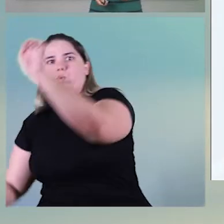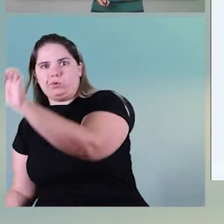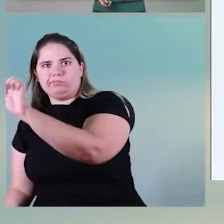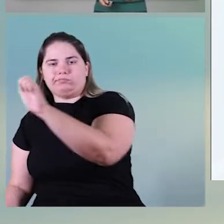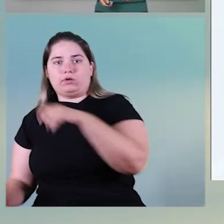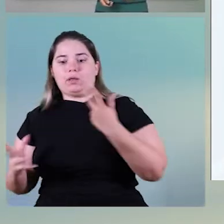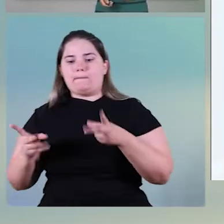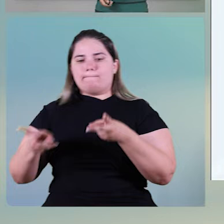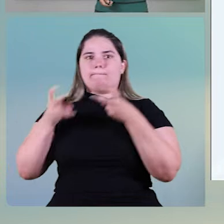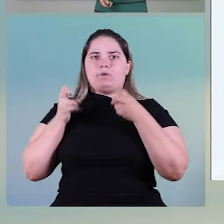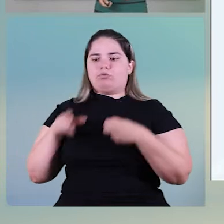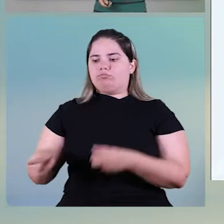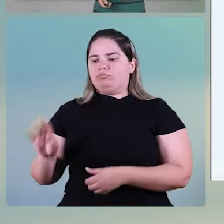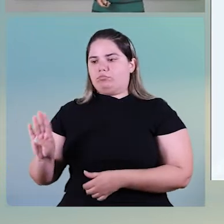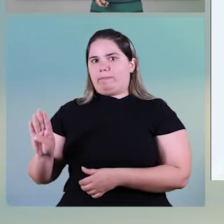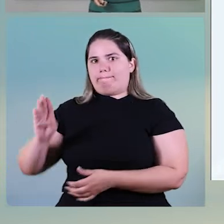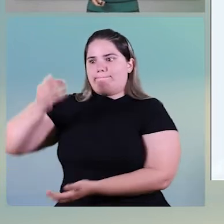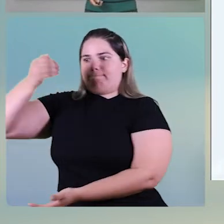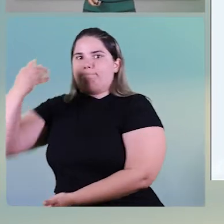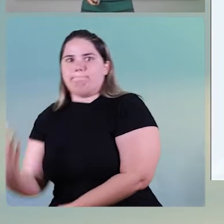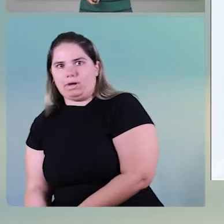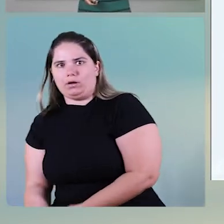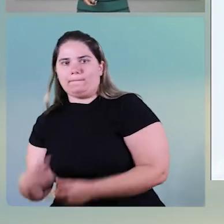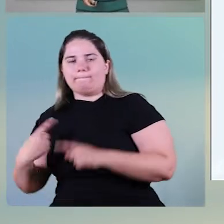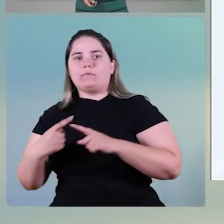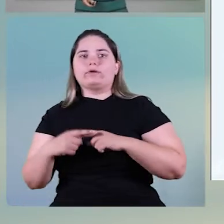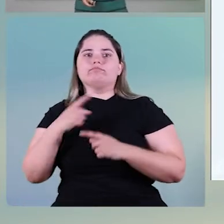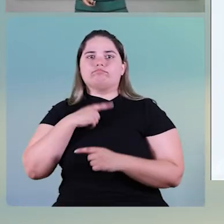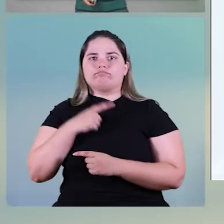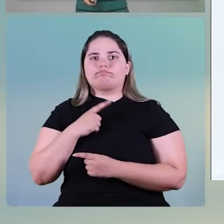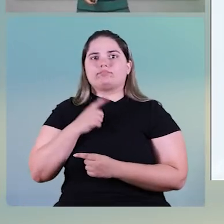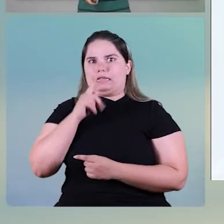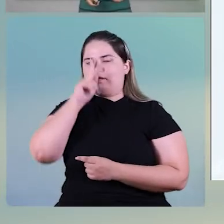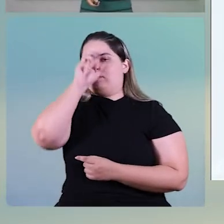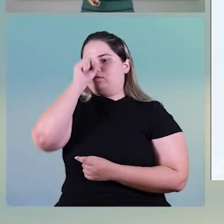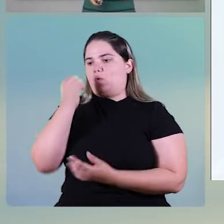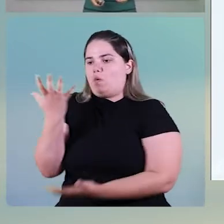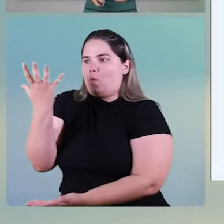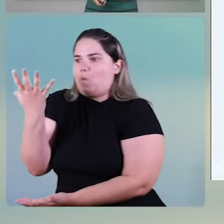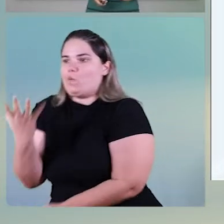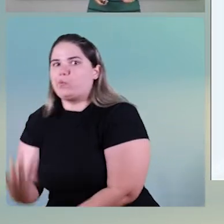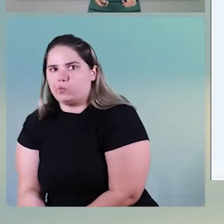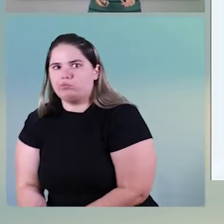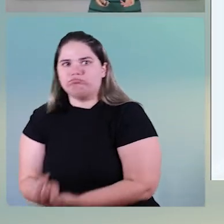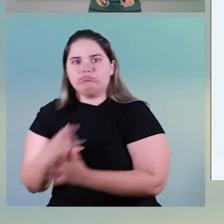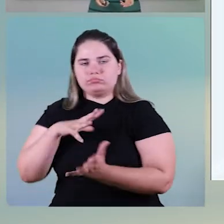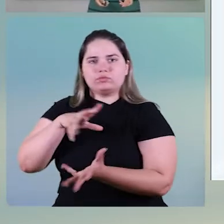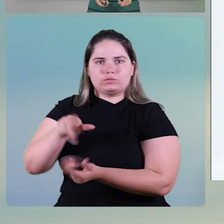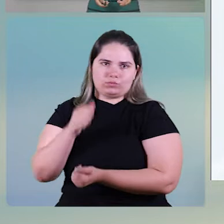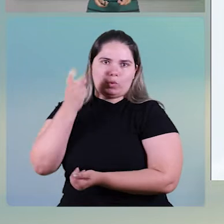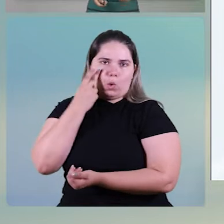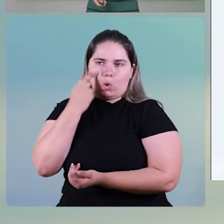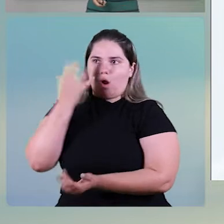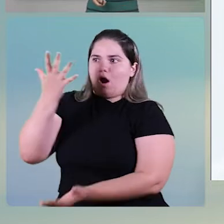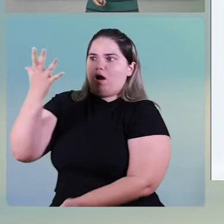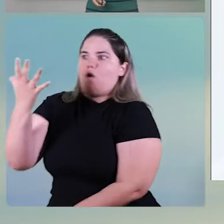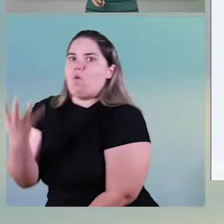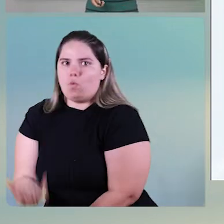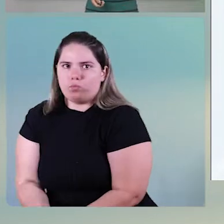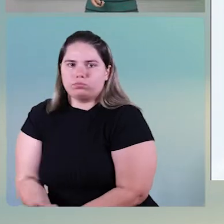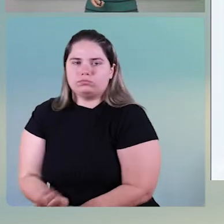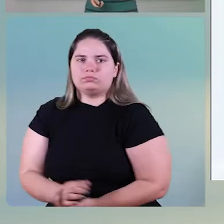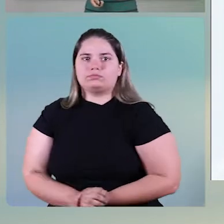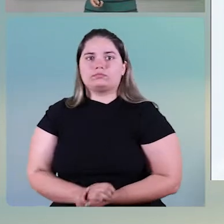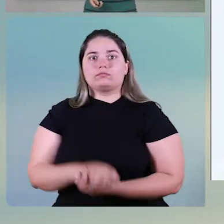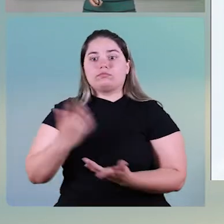que o bloco B caiu porque ele foi puxado verticalmente para baixo pela terra. Esse puxão